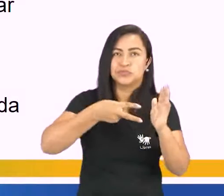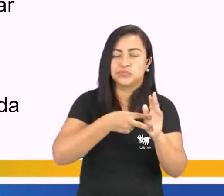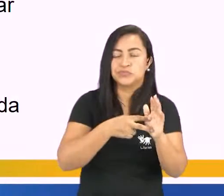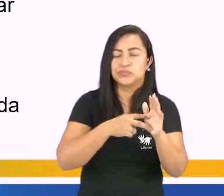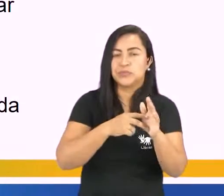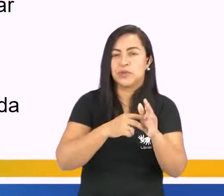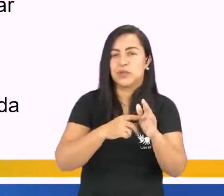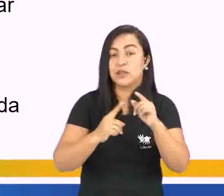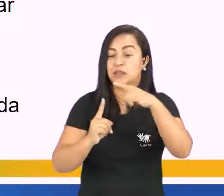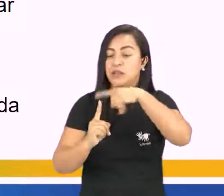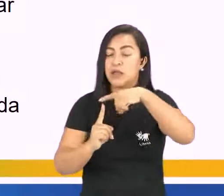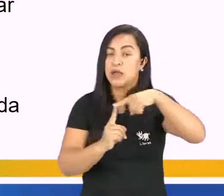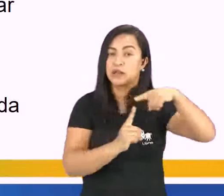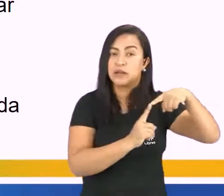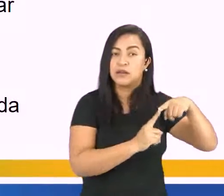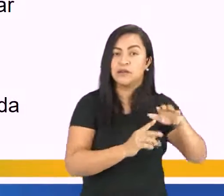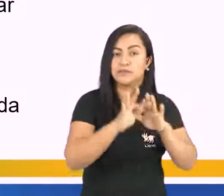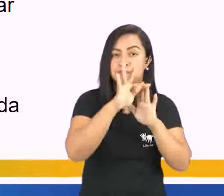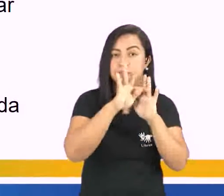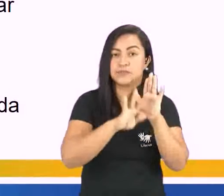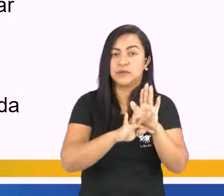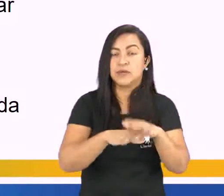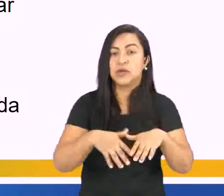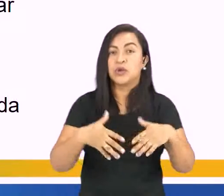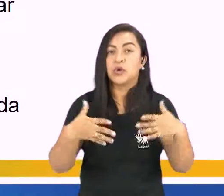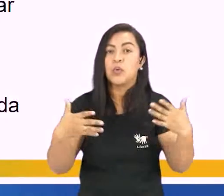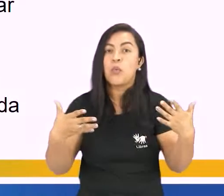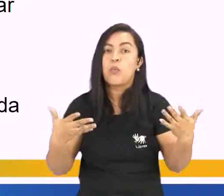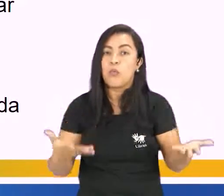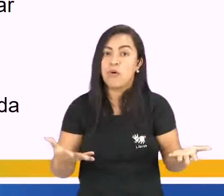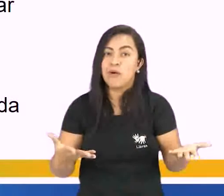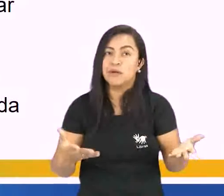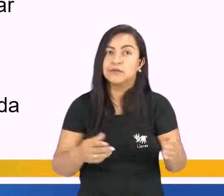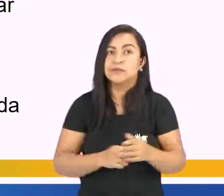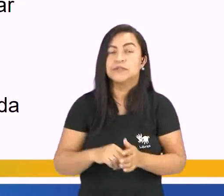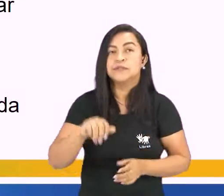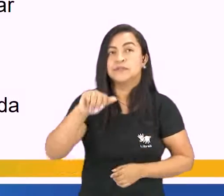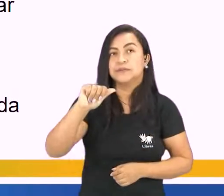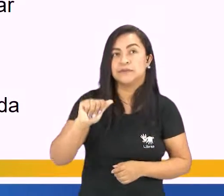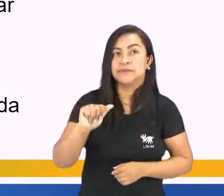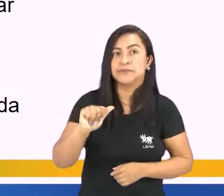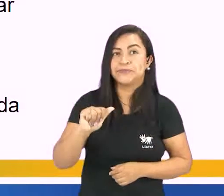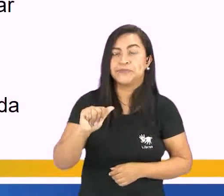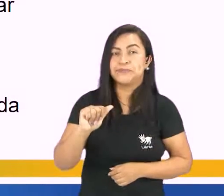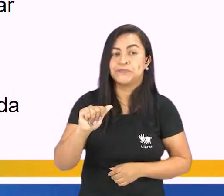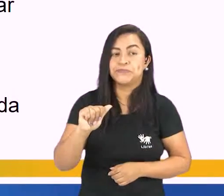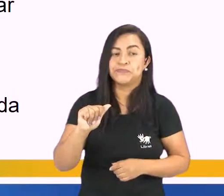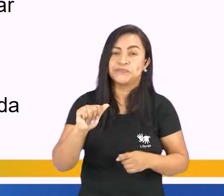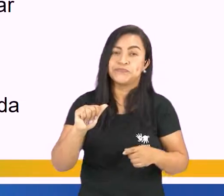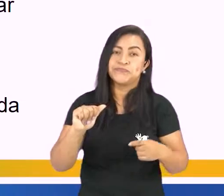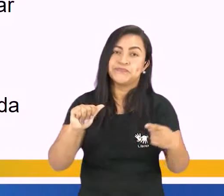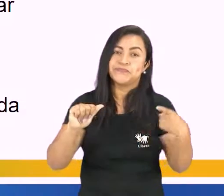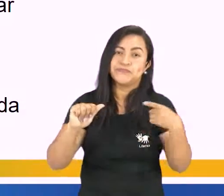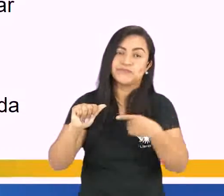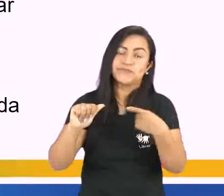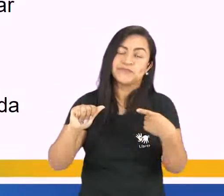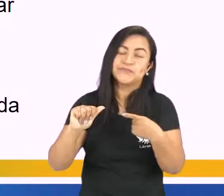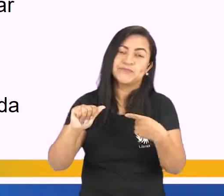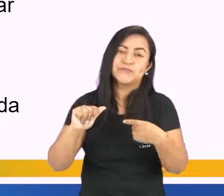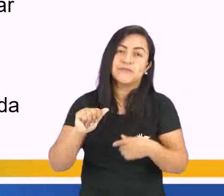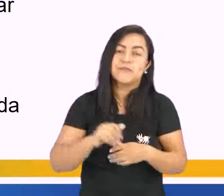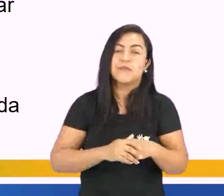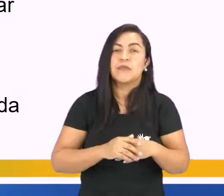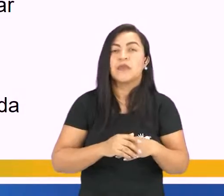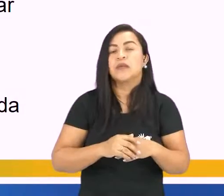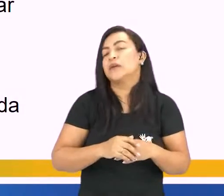textual y di a qual se refiere. Letra A diz o seguinte: tipo textual